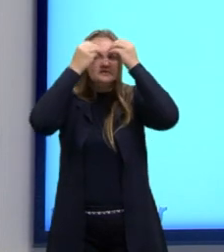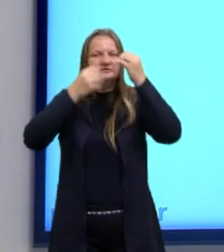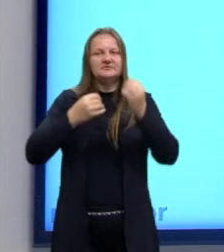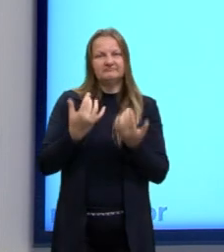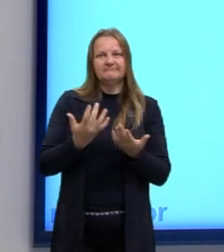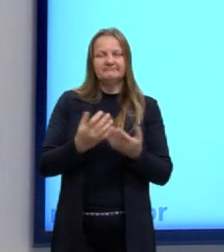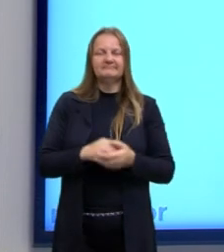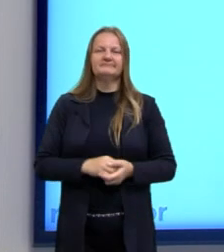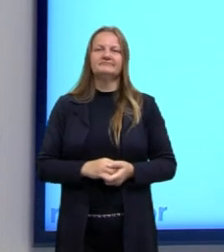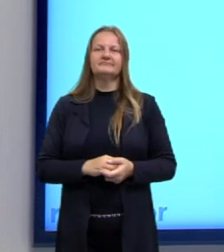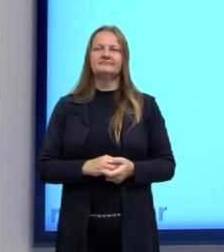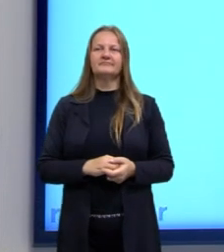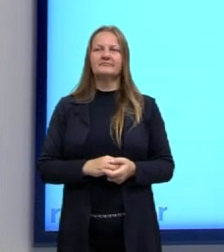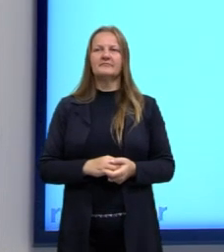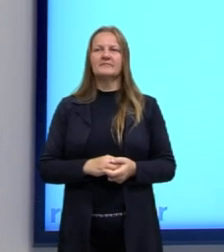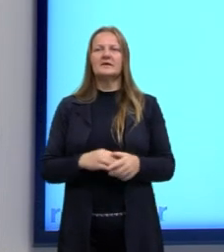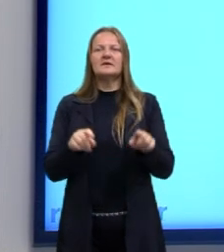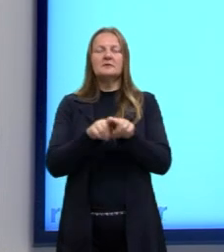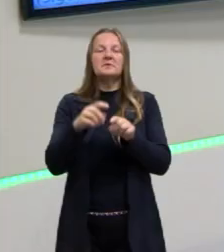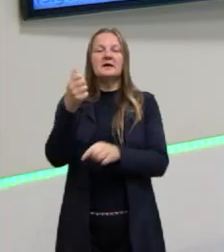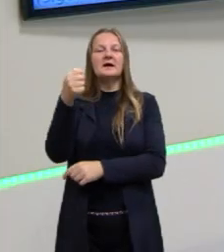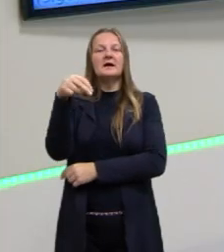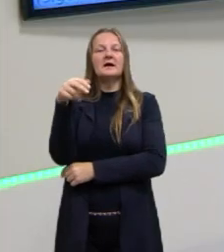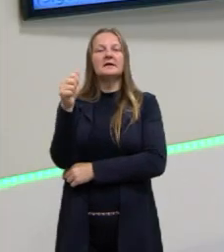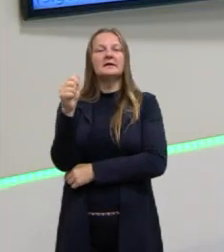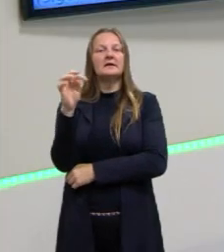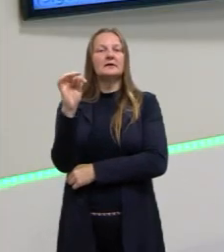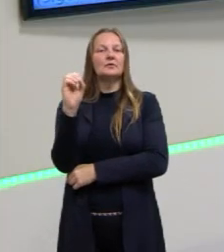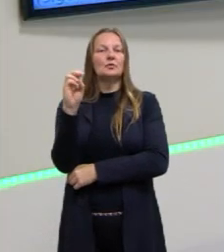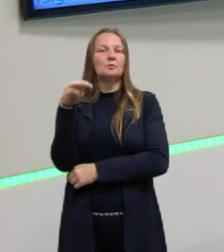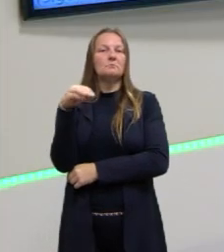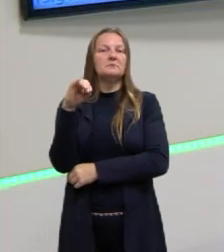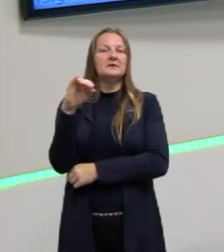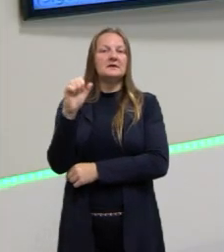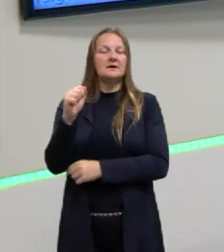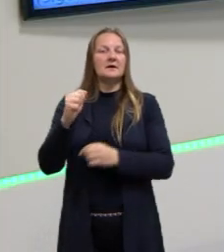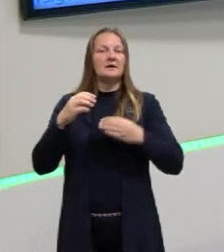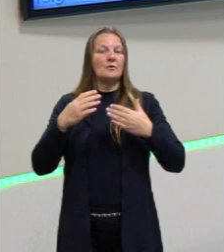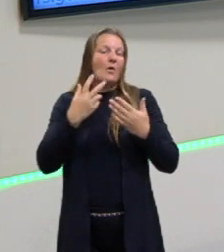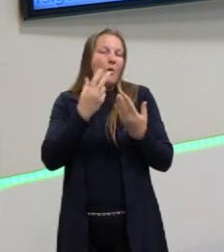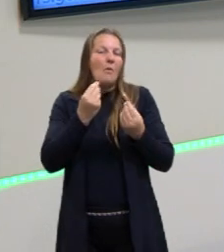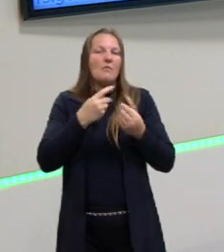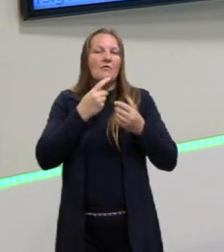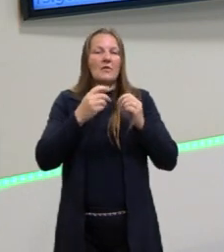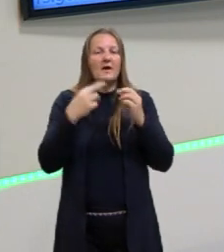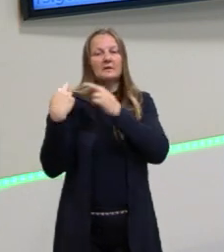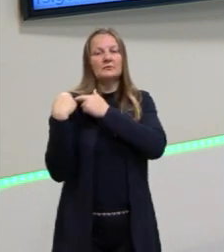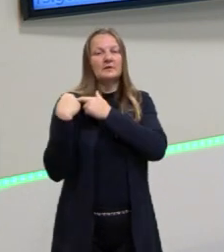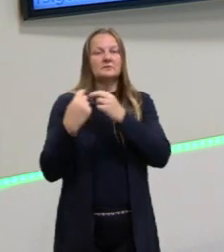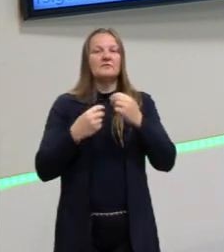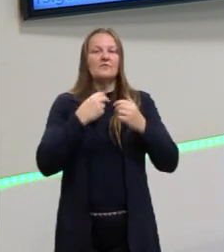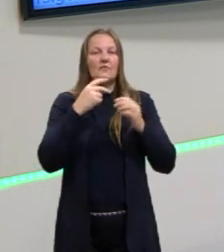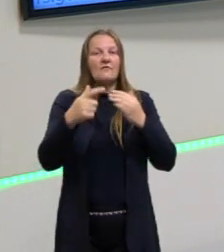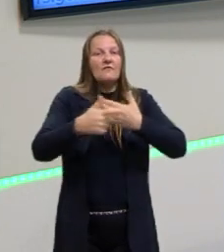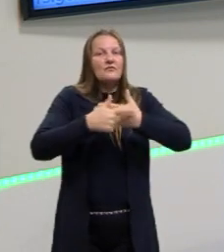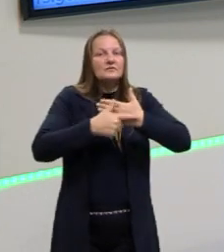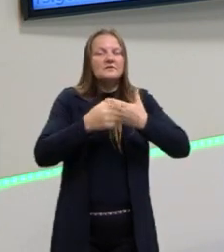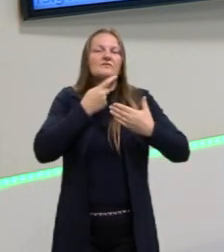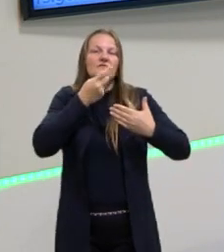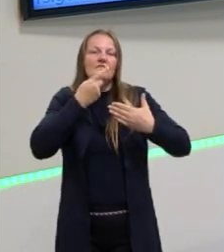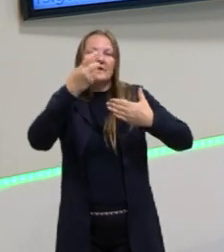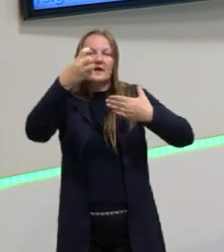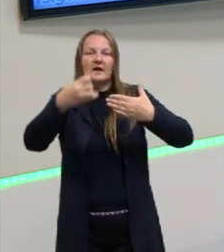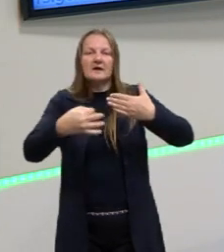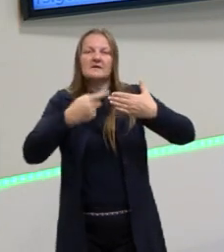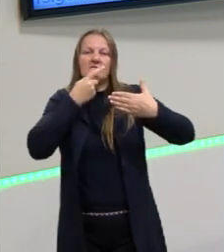nascemos então que essa anatomia em relação aos outros alguns seres que não tem essa Anatomia da fala nós nascemos com essa possibilidade da fala e aí